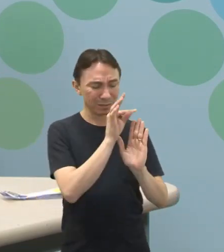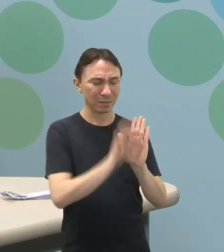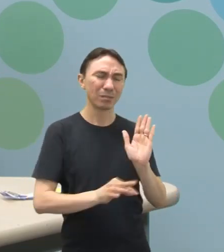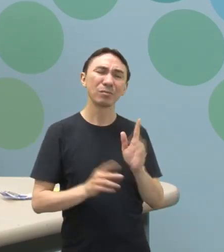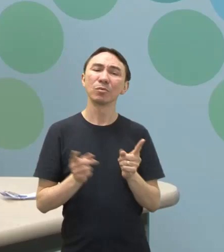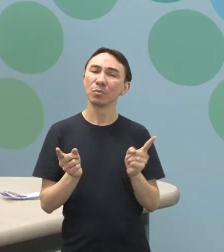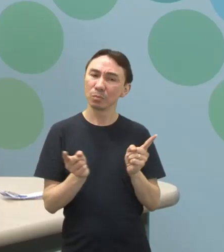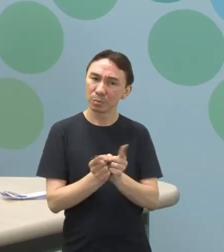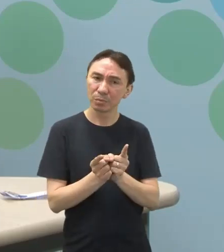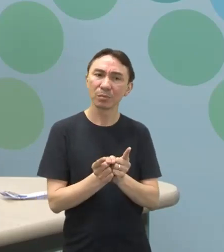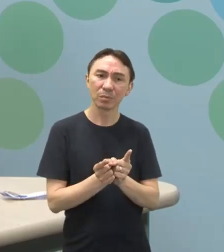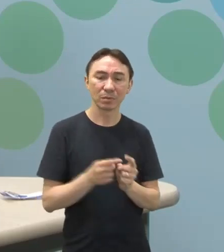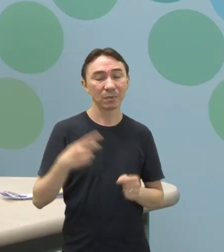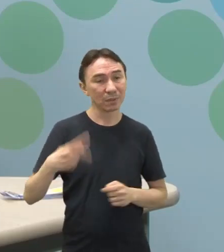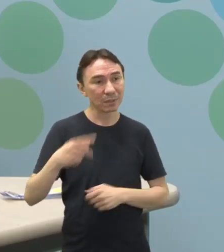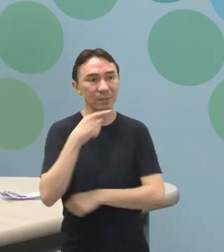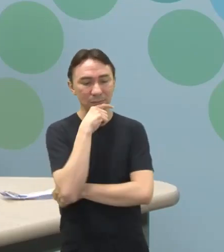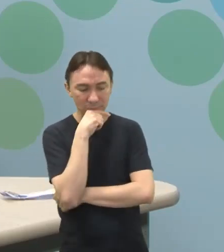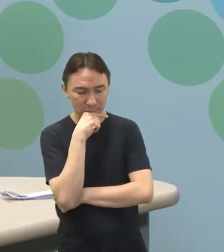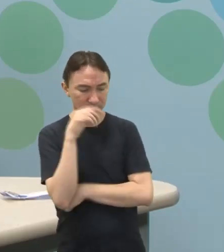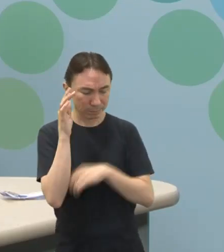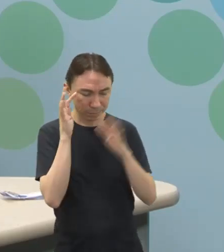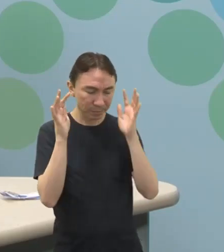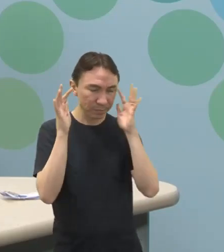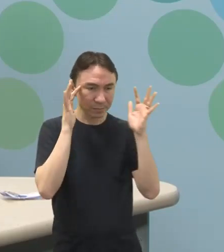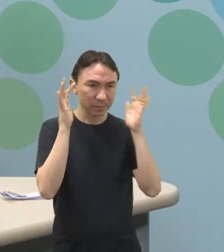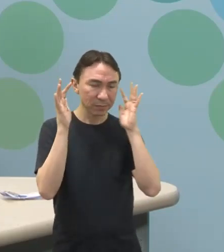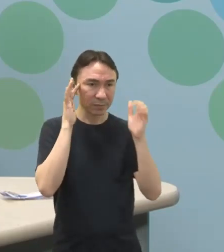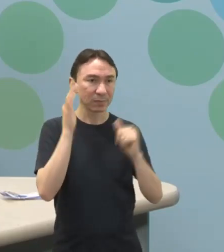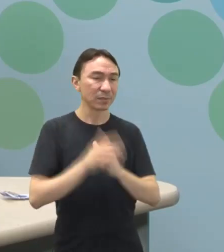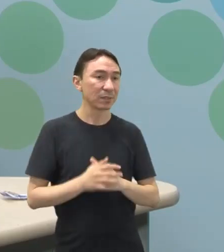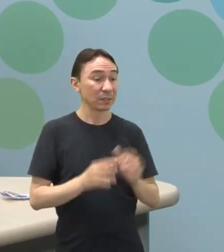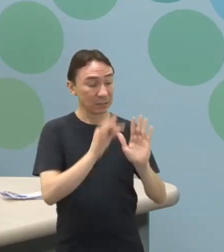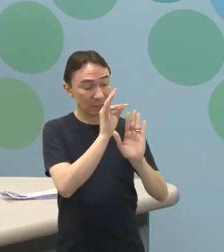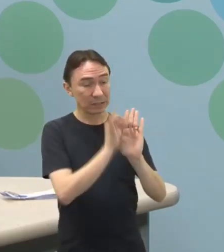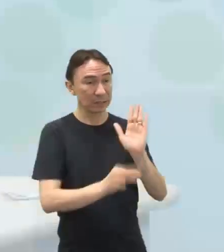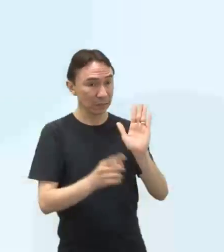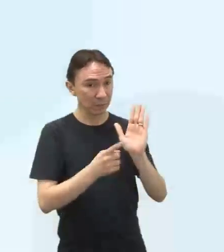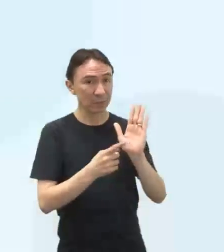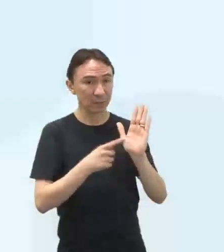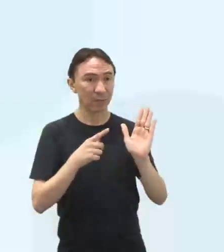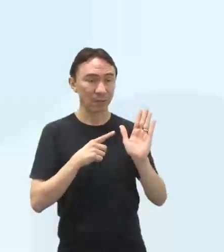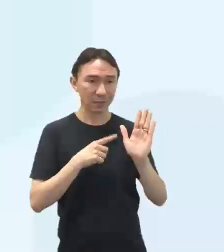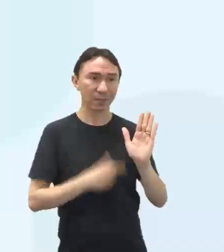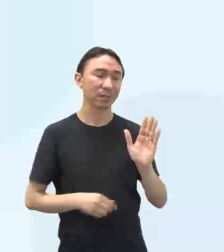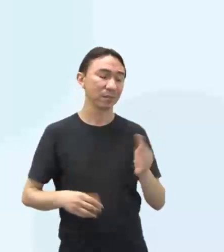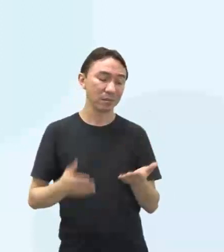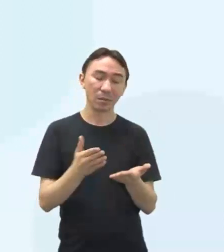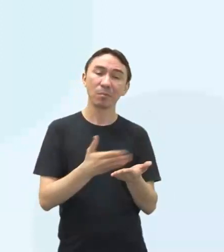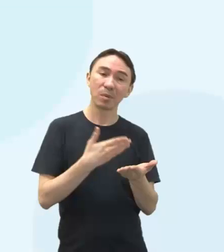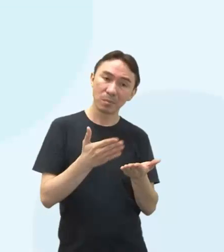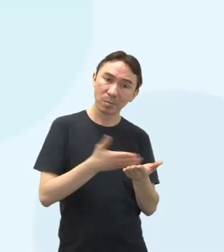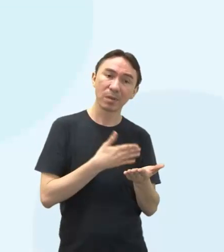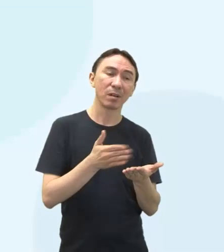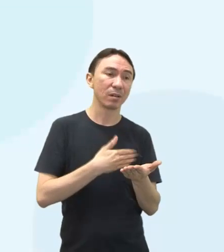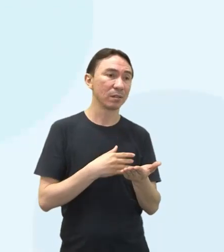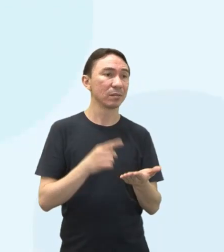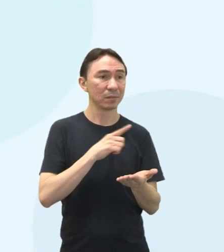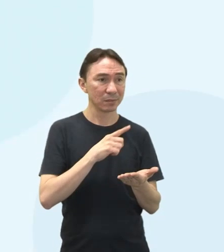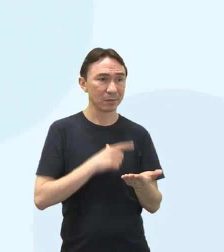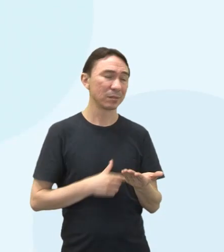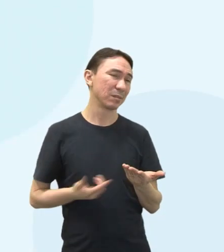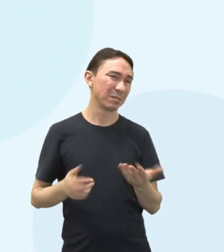reflexões do que está vendo nos agrupamentos os textos disponibilizados no material de apoio como é mãe aprender